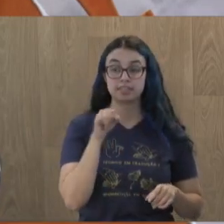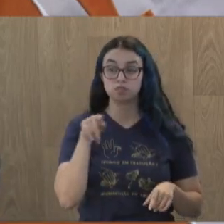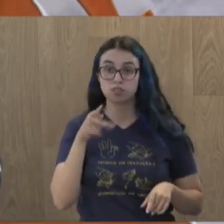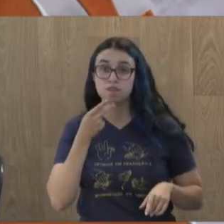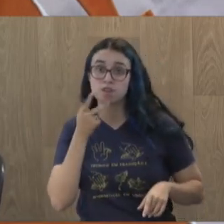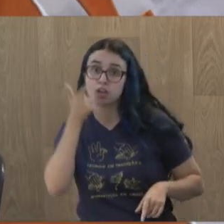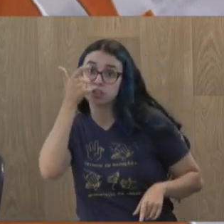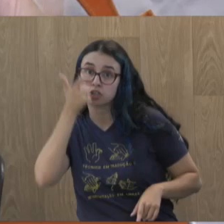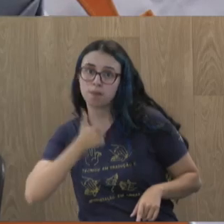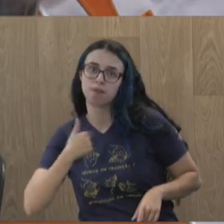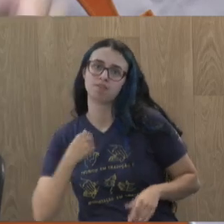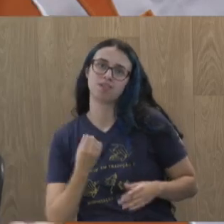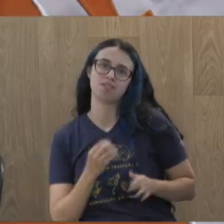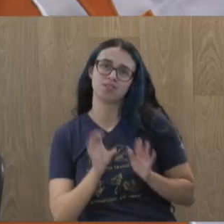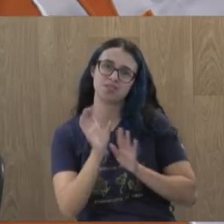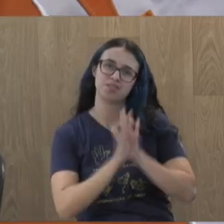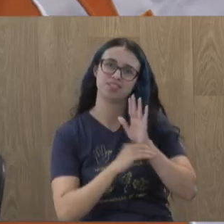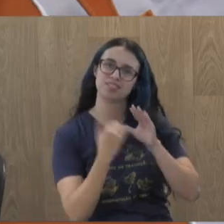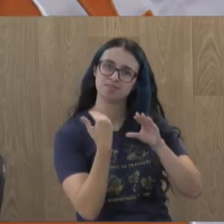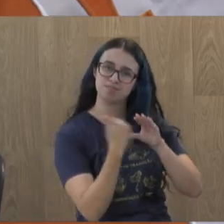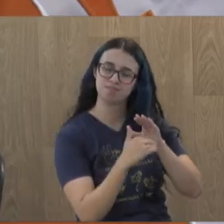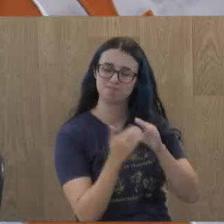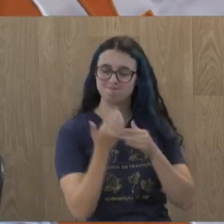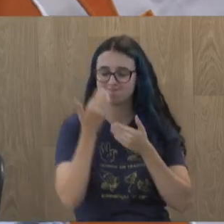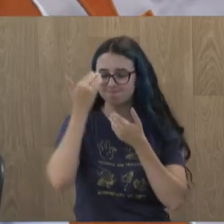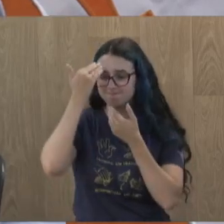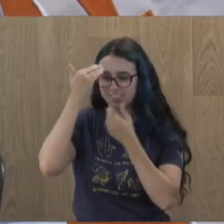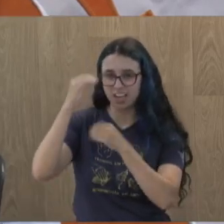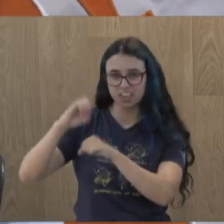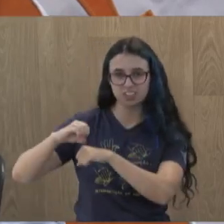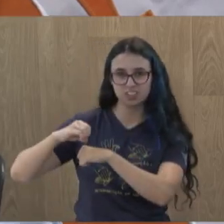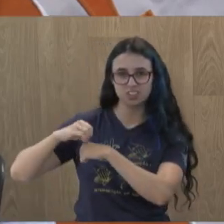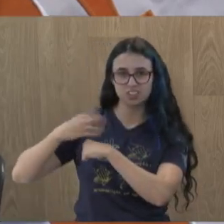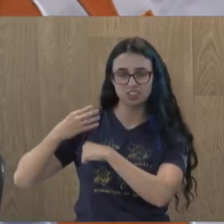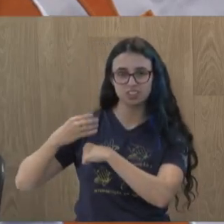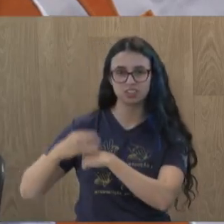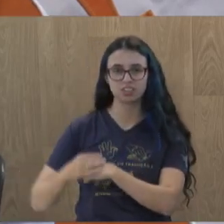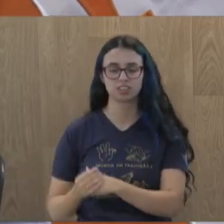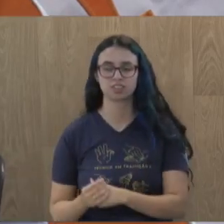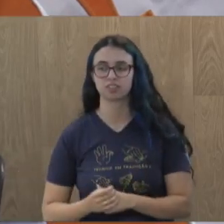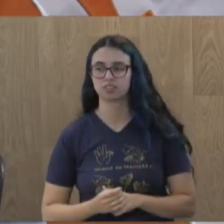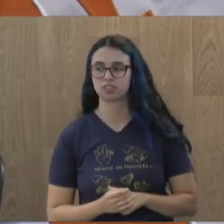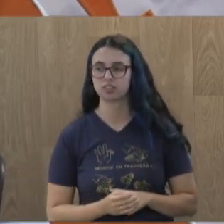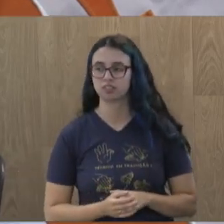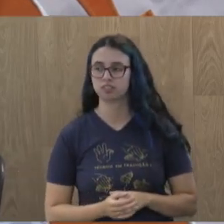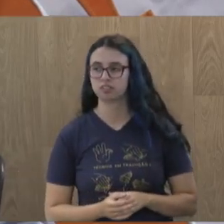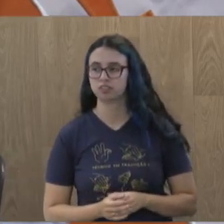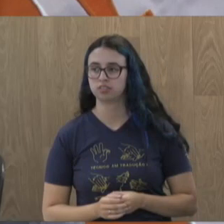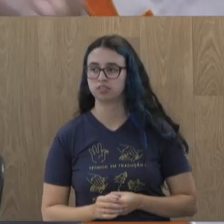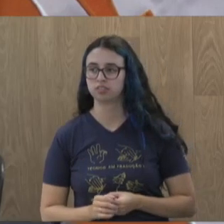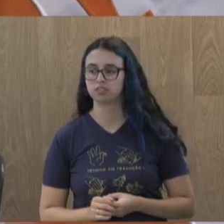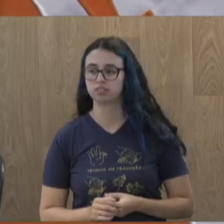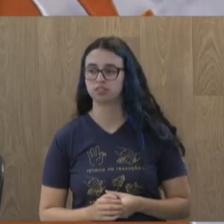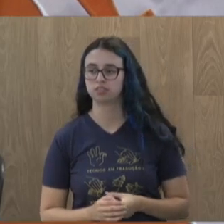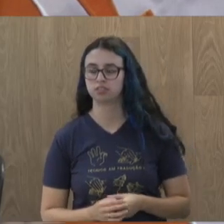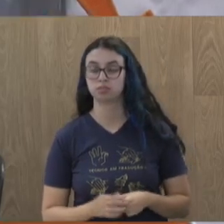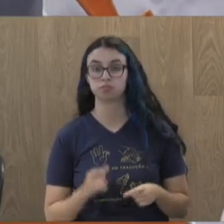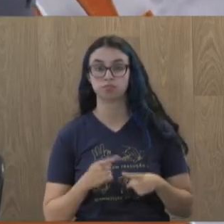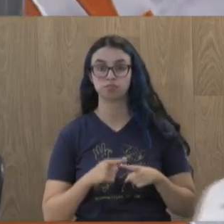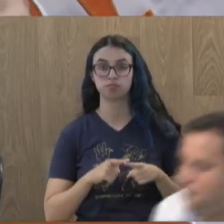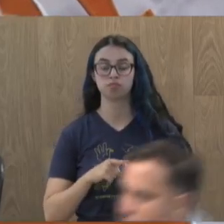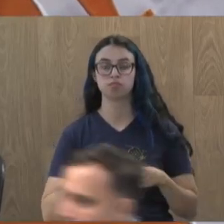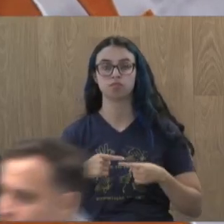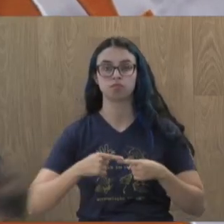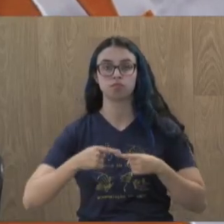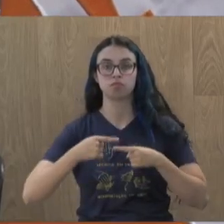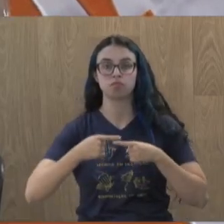Edson. Obrigado, viu, pela dica. Vou deixar meu currículo lá em Brasília para o Haddad. Porque semana que vem nós vamos